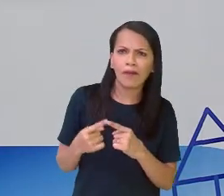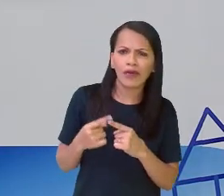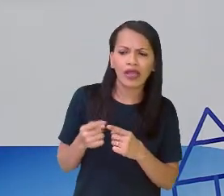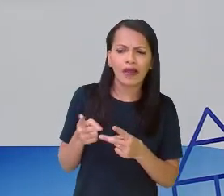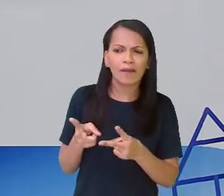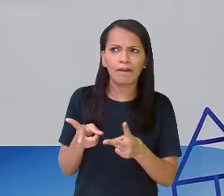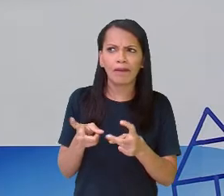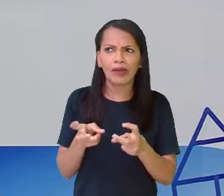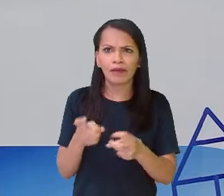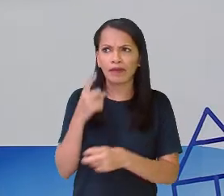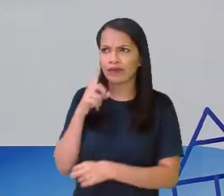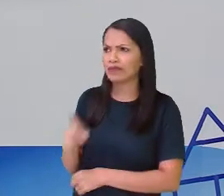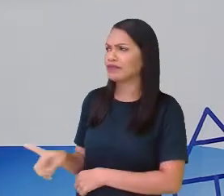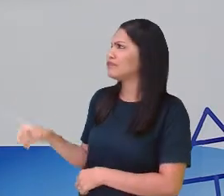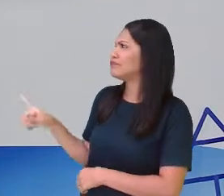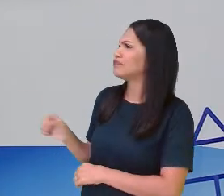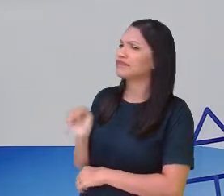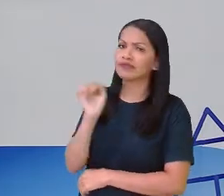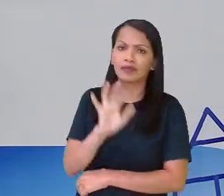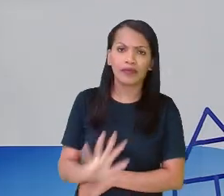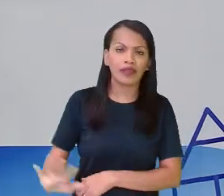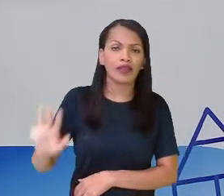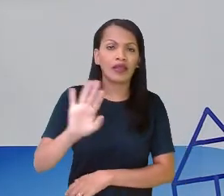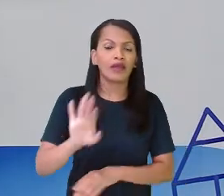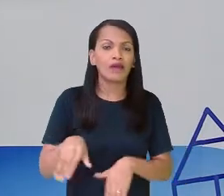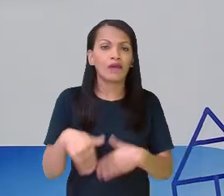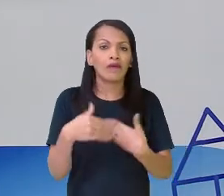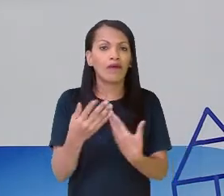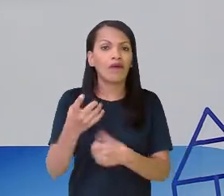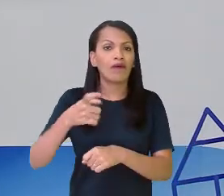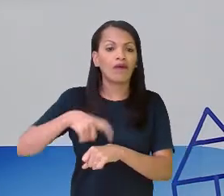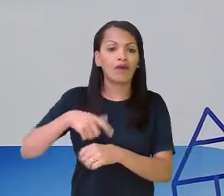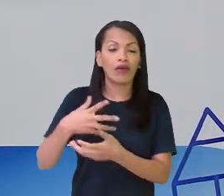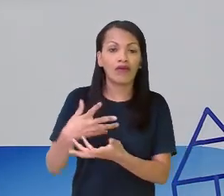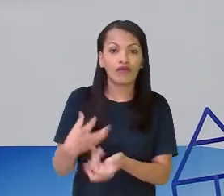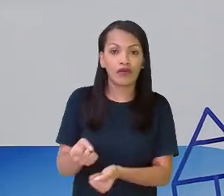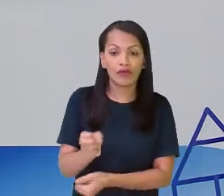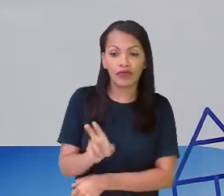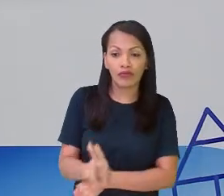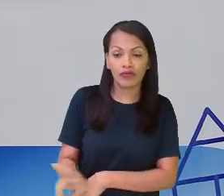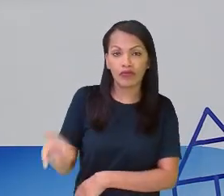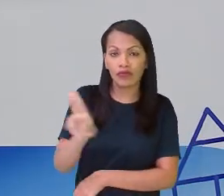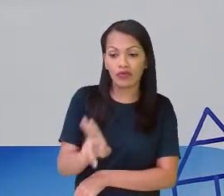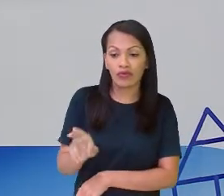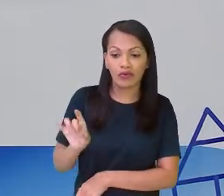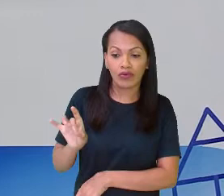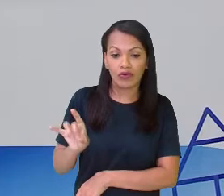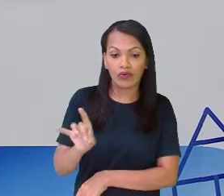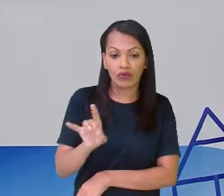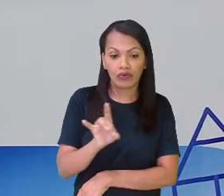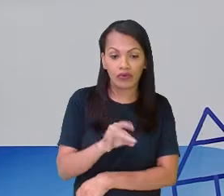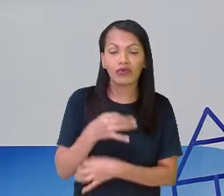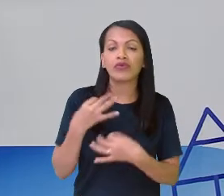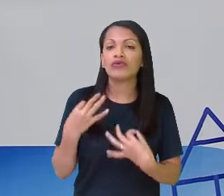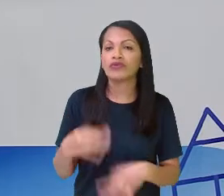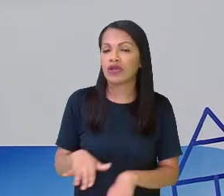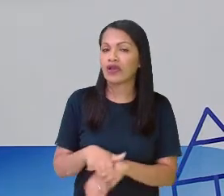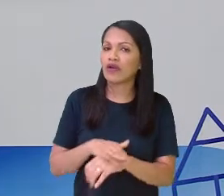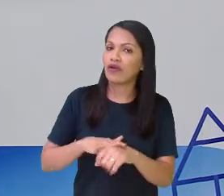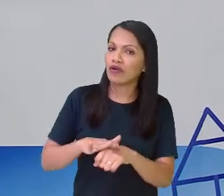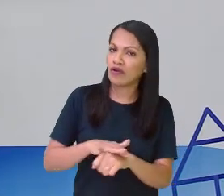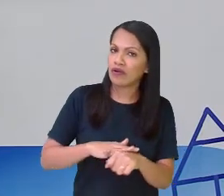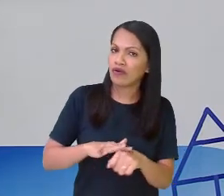identificar em qual momento a gente vai utilizar cada uma delas. A gente já conversou